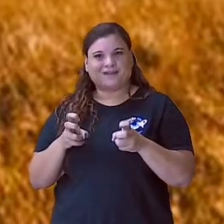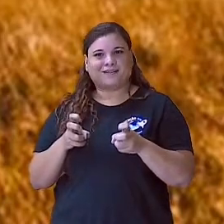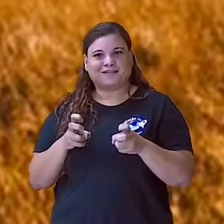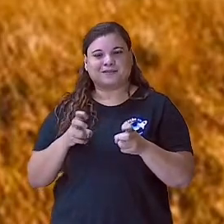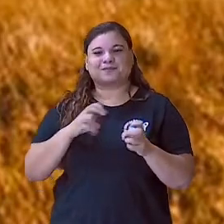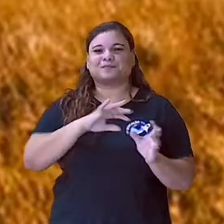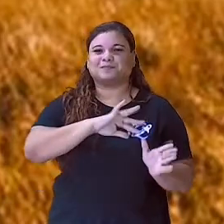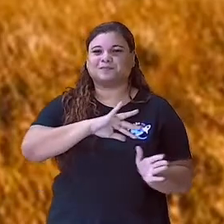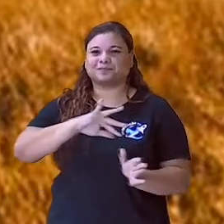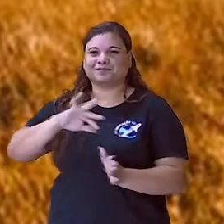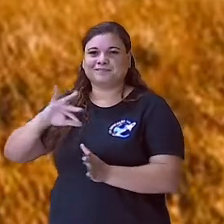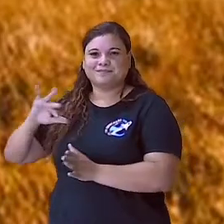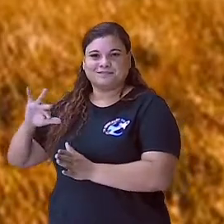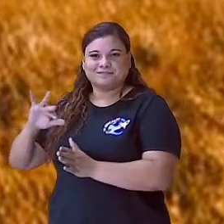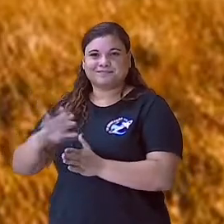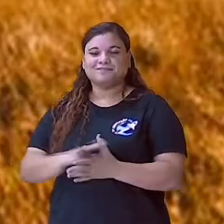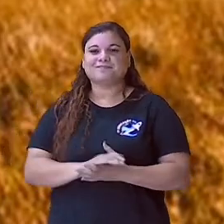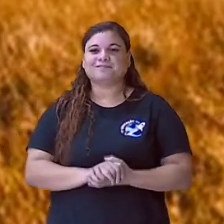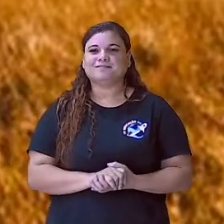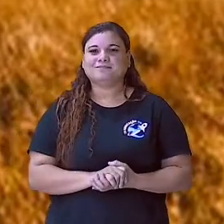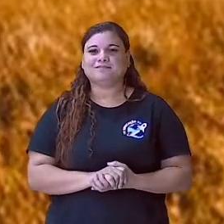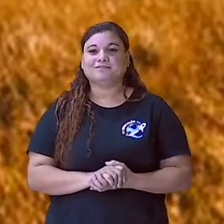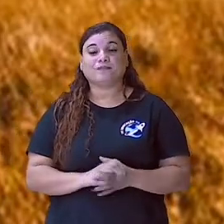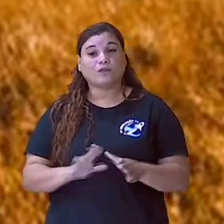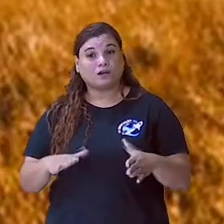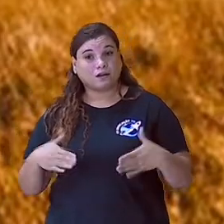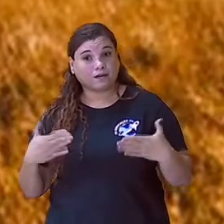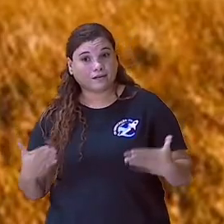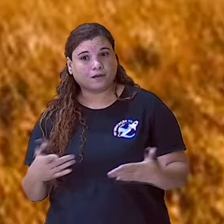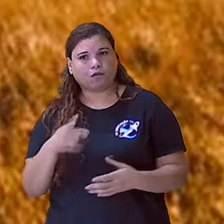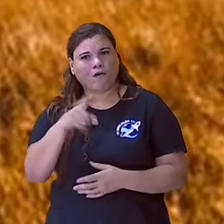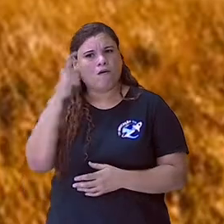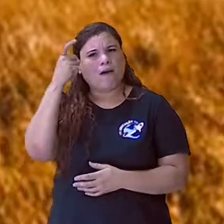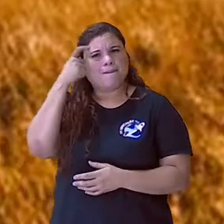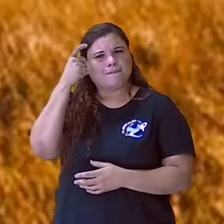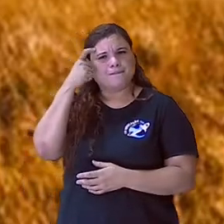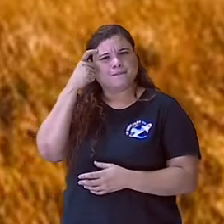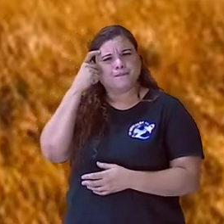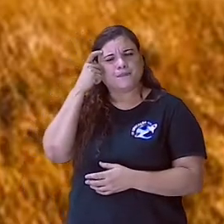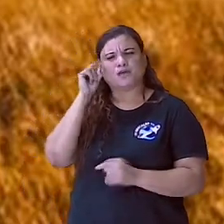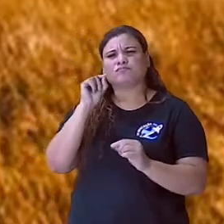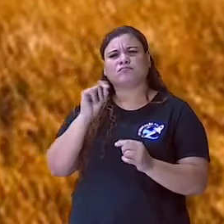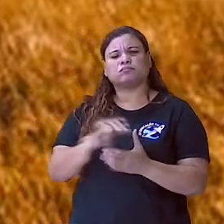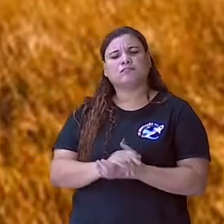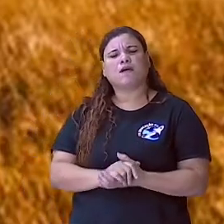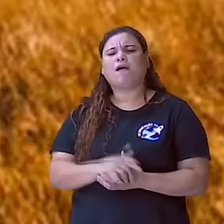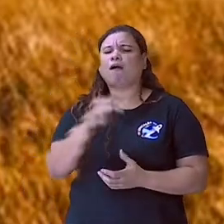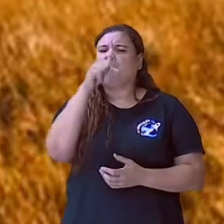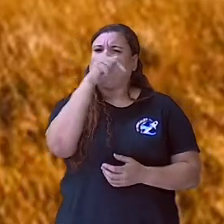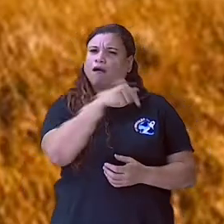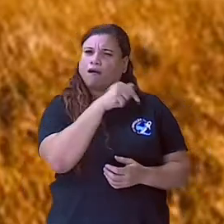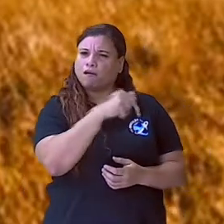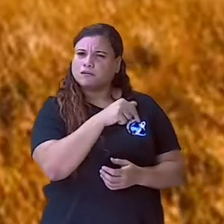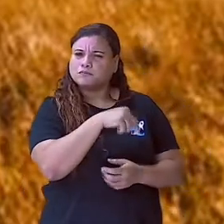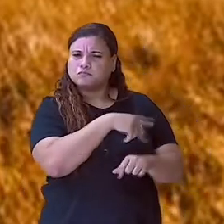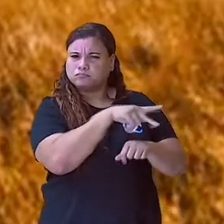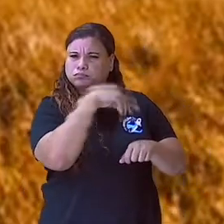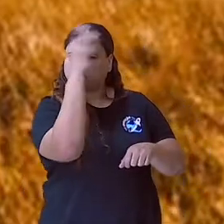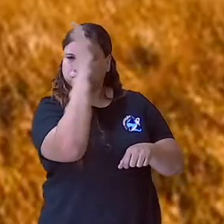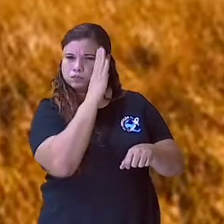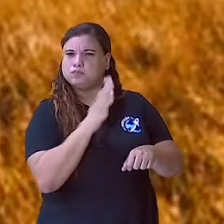certo? E aí, vale uma coisa para você pensar. O Brasil é um país tropical, que tem